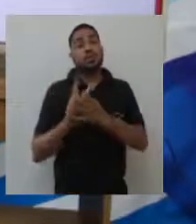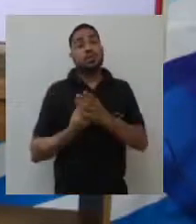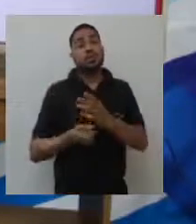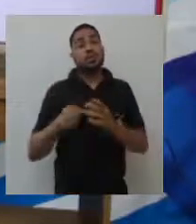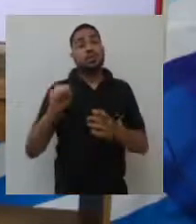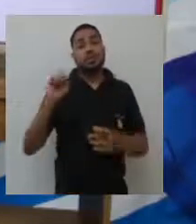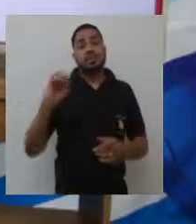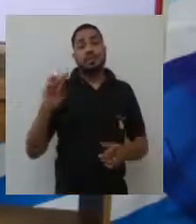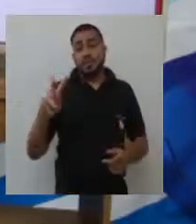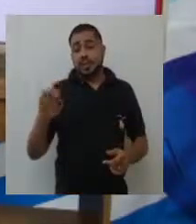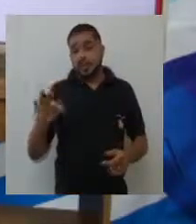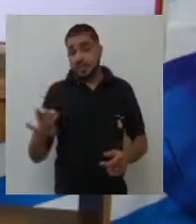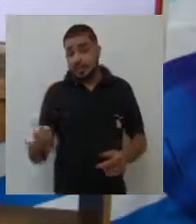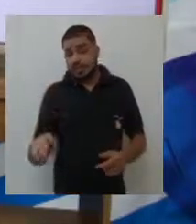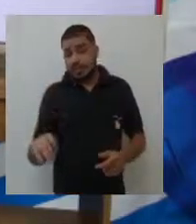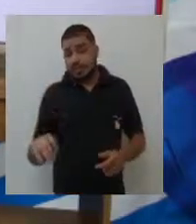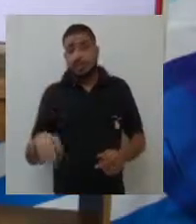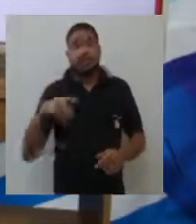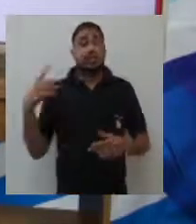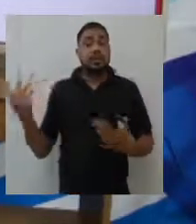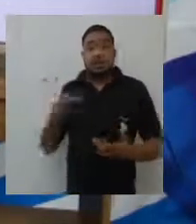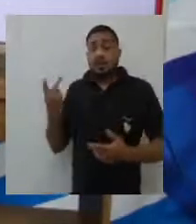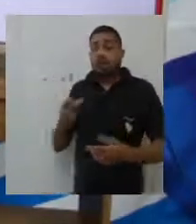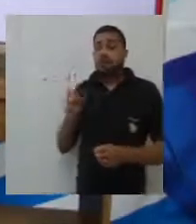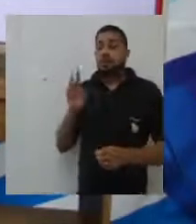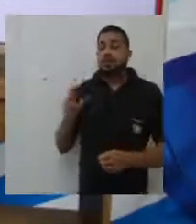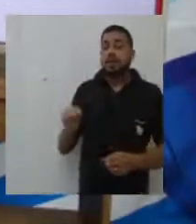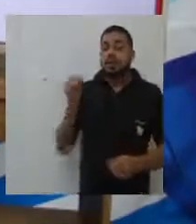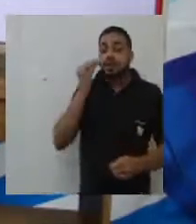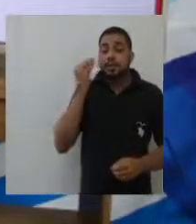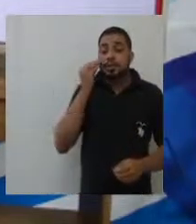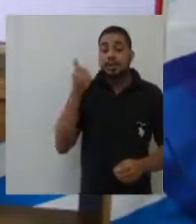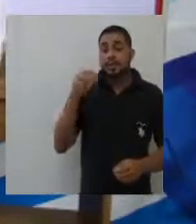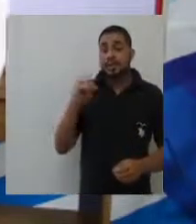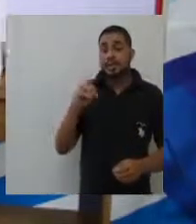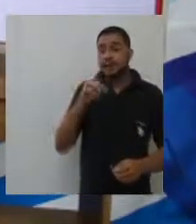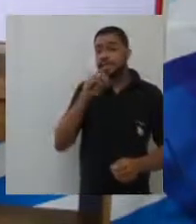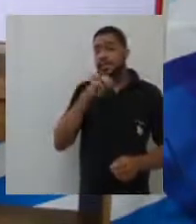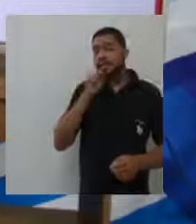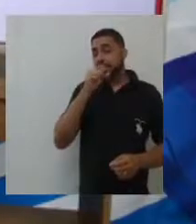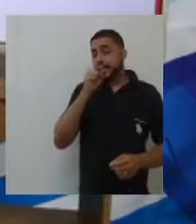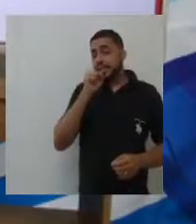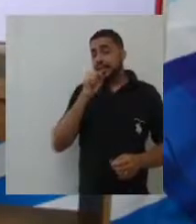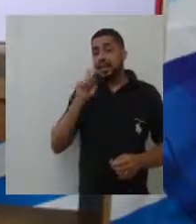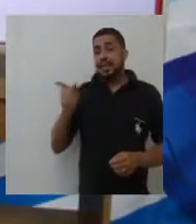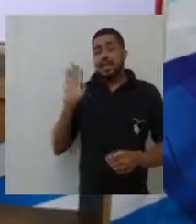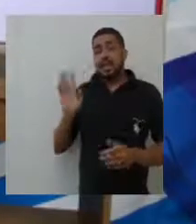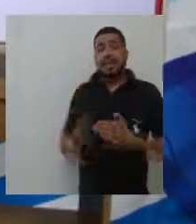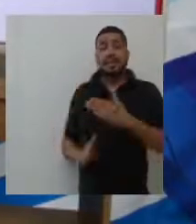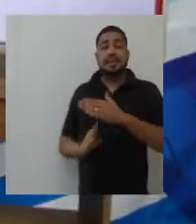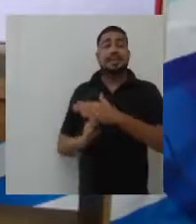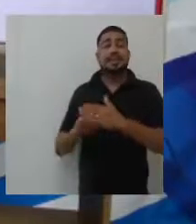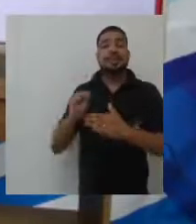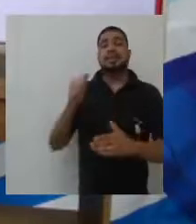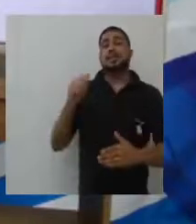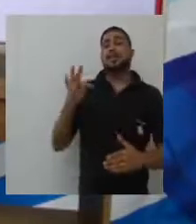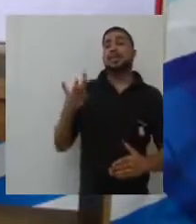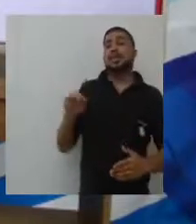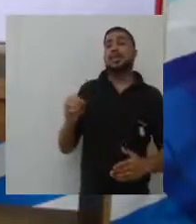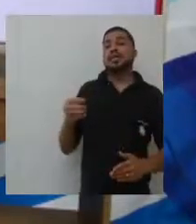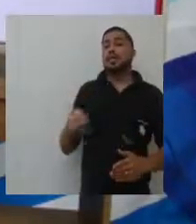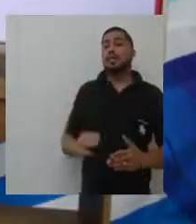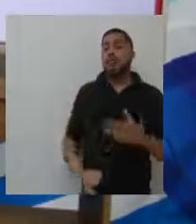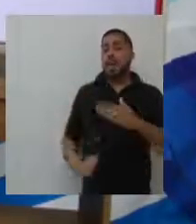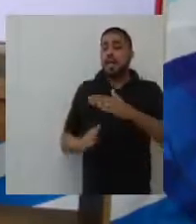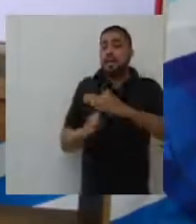Flávio que só pode degustar 10 laranjas, isso significa que é uma solução saturada. O máximo de laranja que